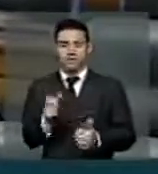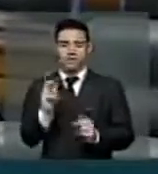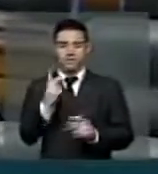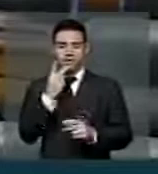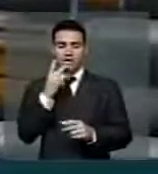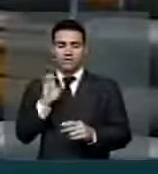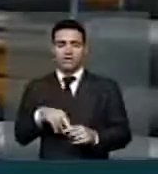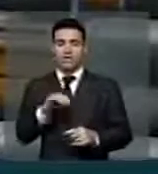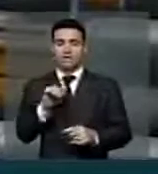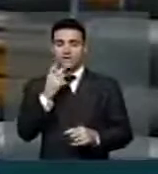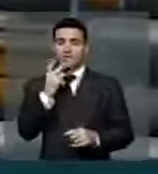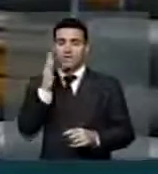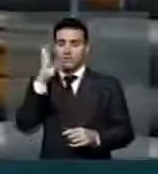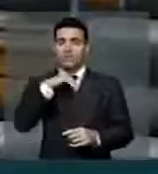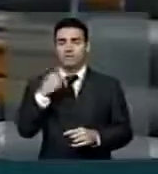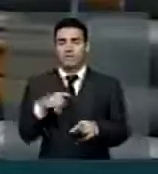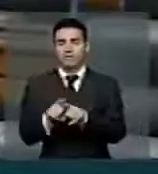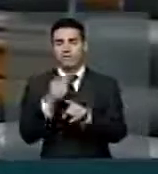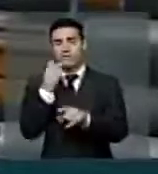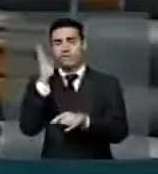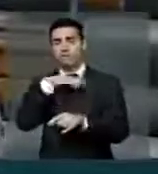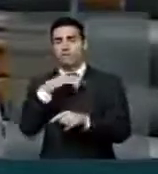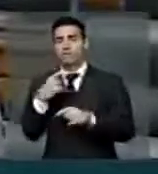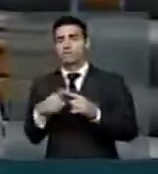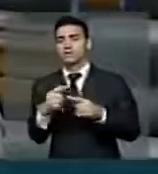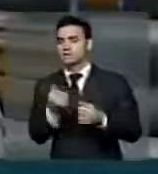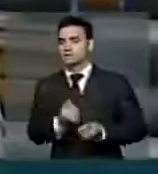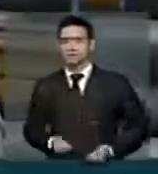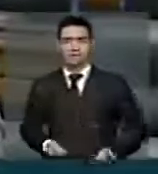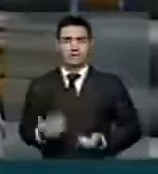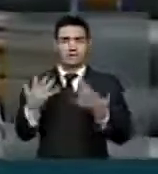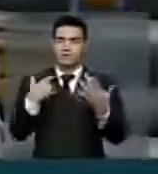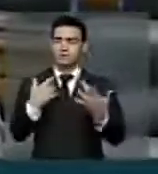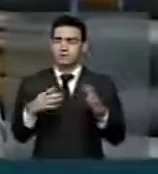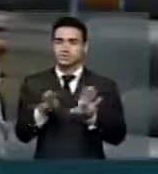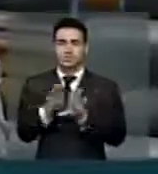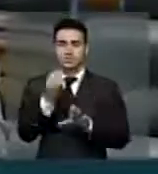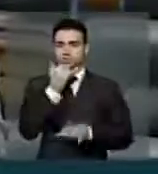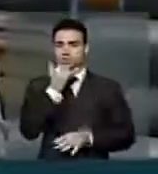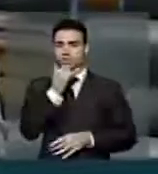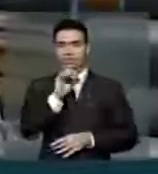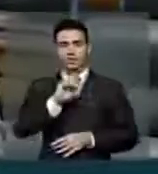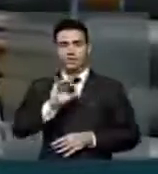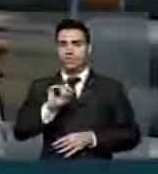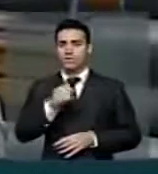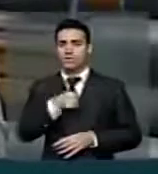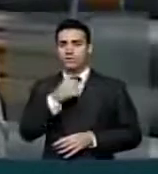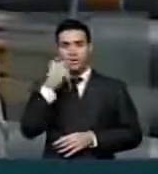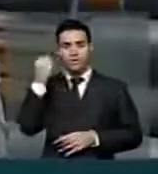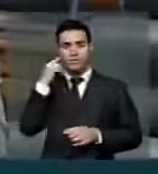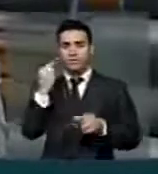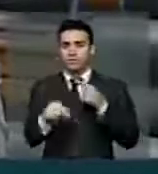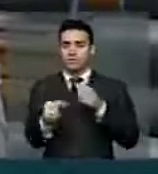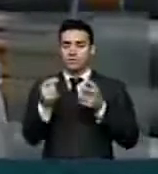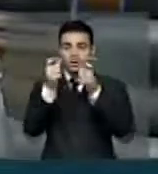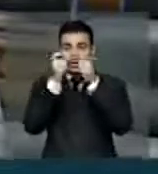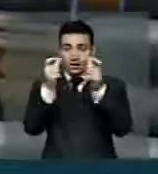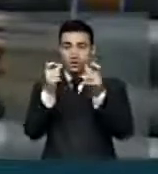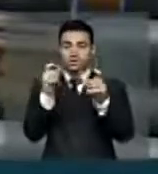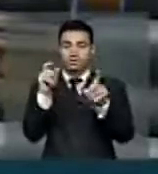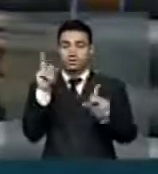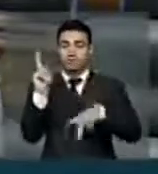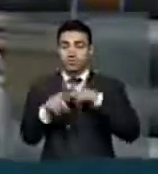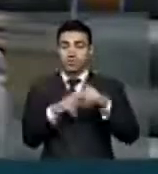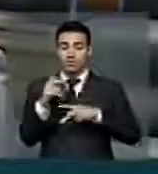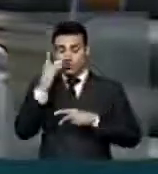agora quando tem que criticar eu critico também esses gastos não são o que o que melhor preza pelo interesse público e pelo